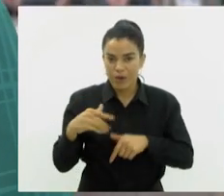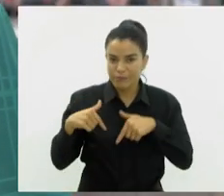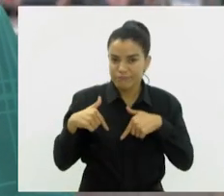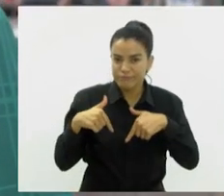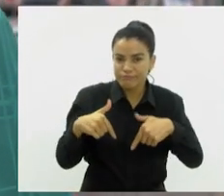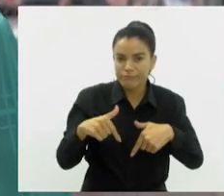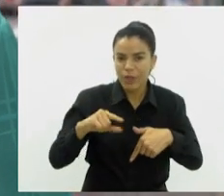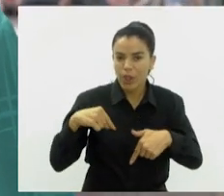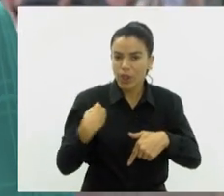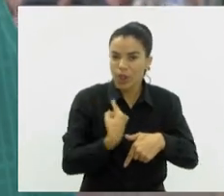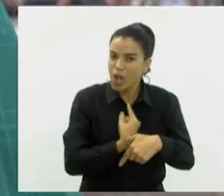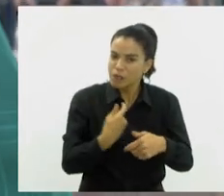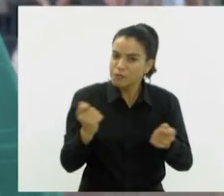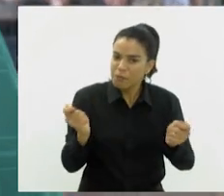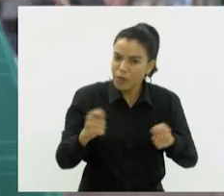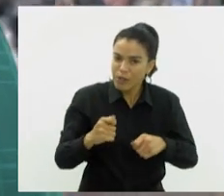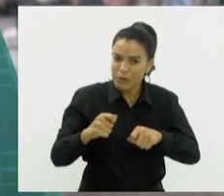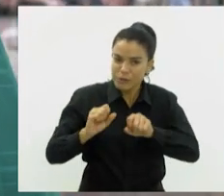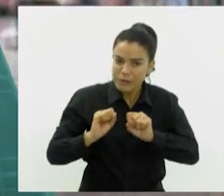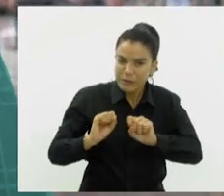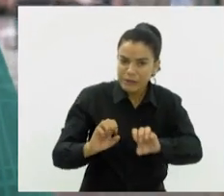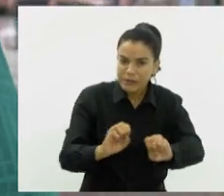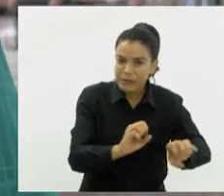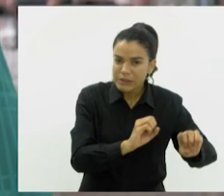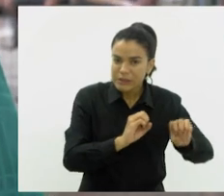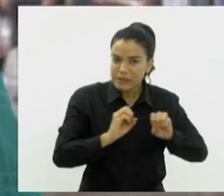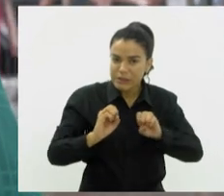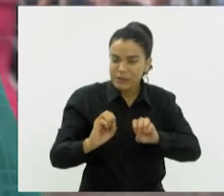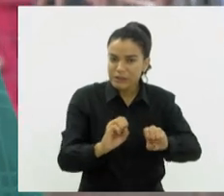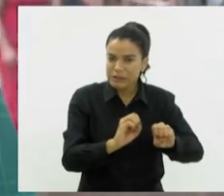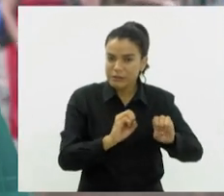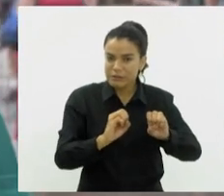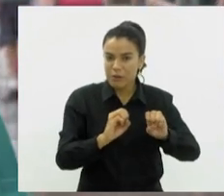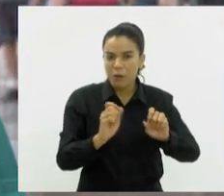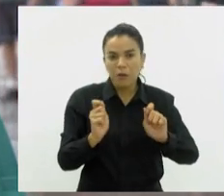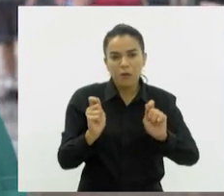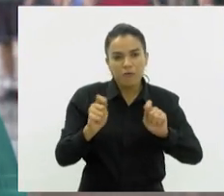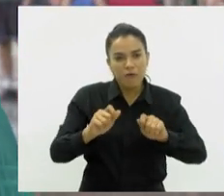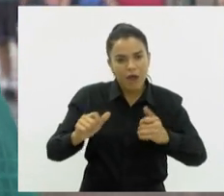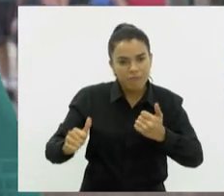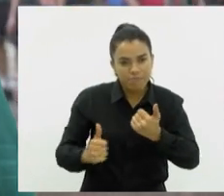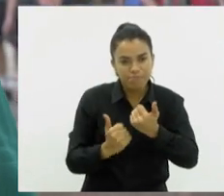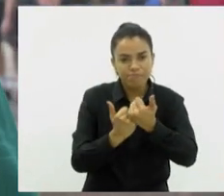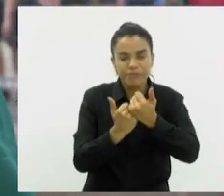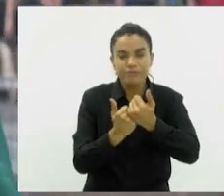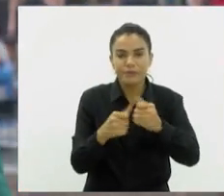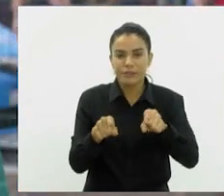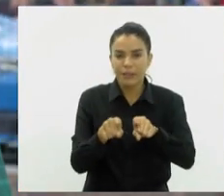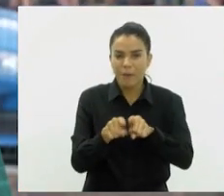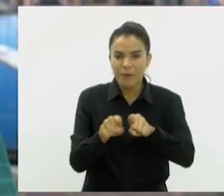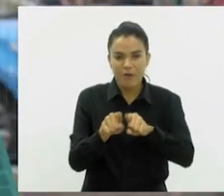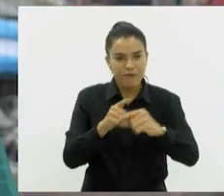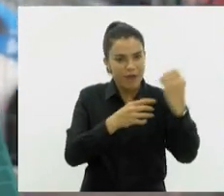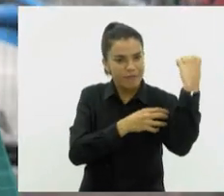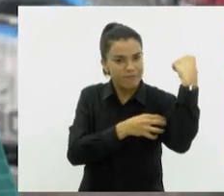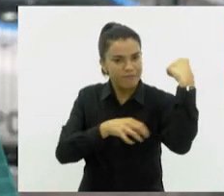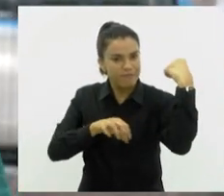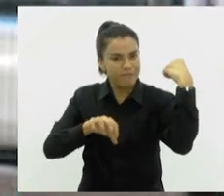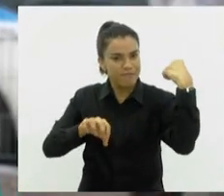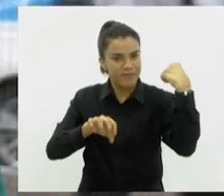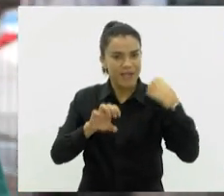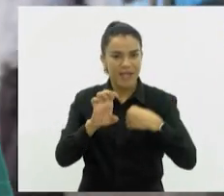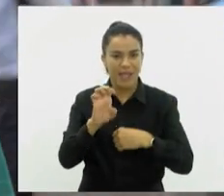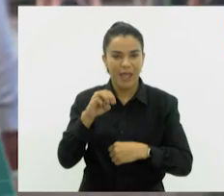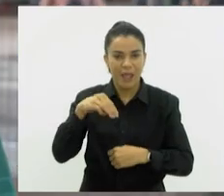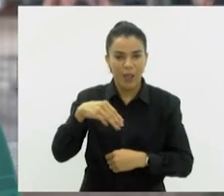fazer educacionais dentro das organizações que com certeza vão fortalecer e vão empoderá-las ao longo